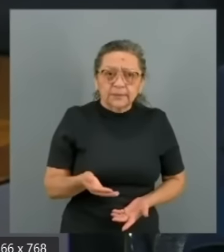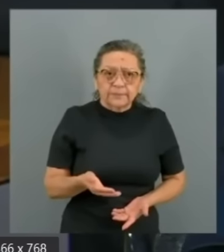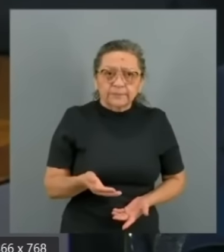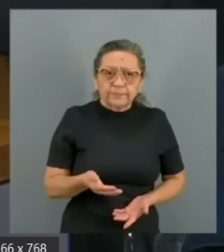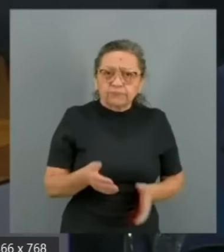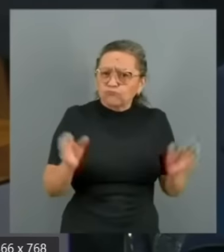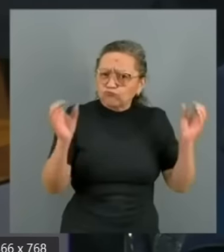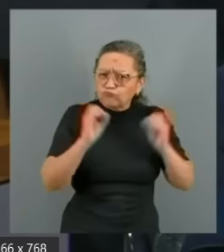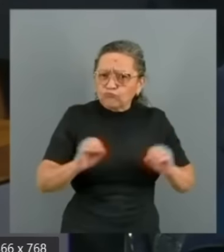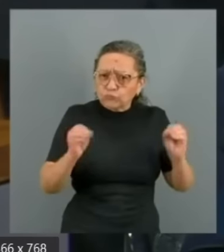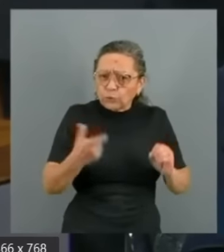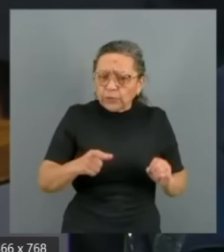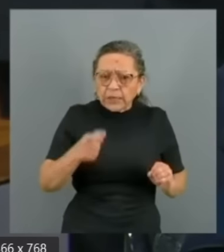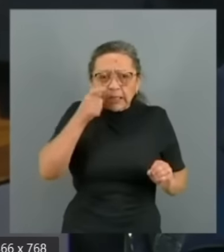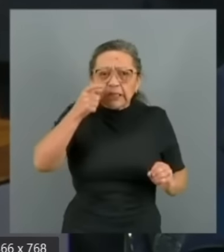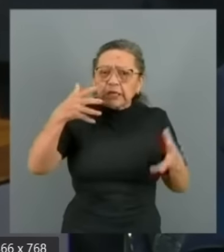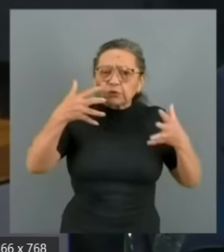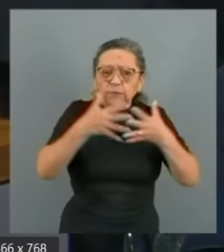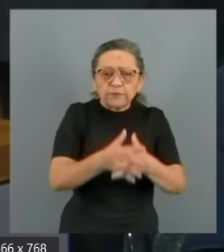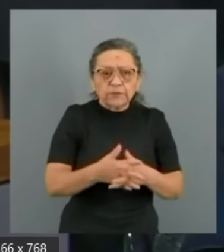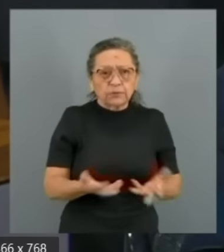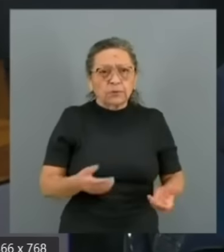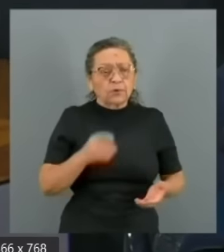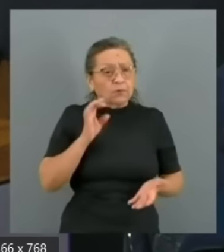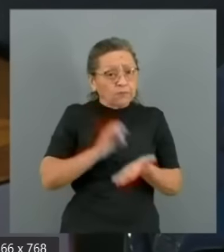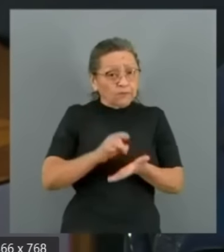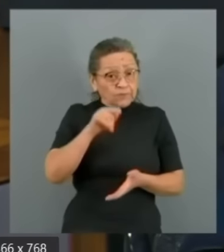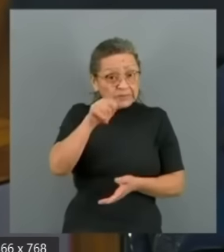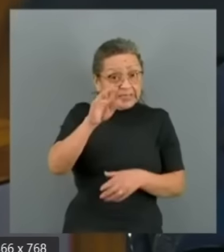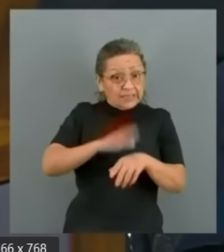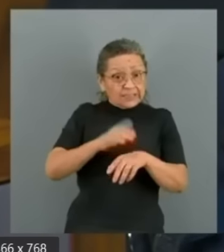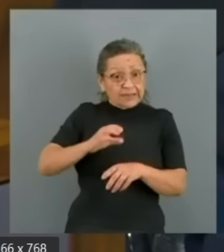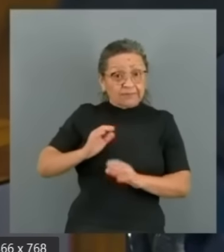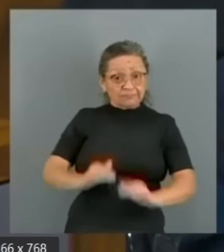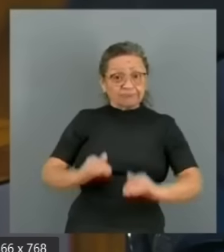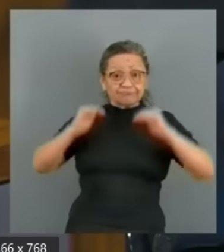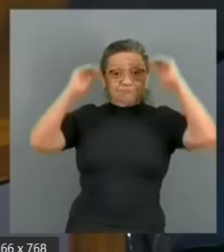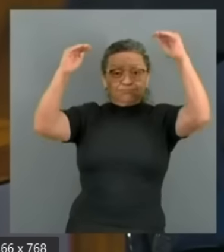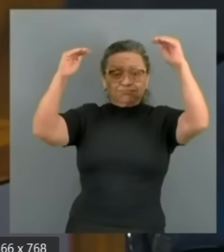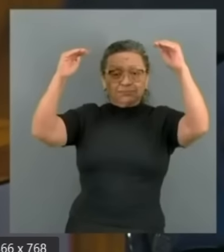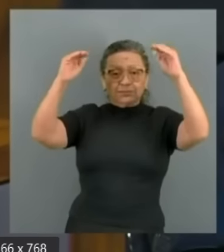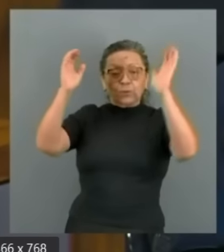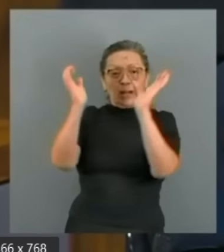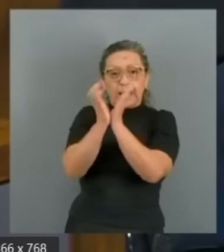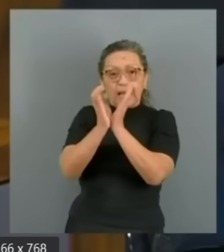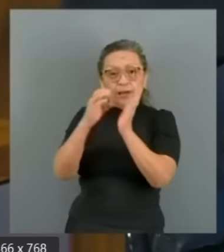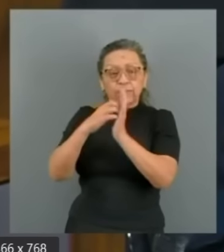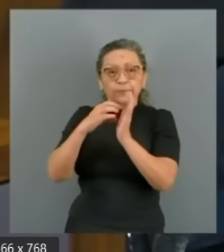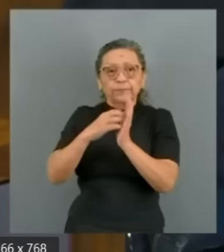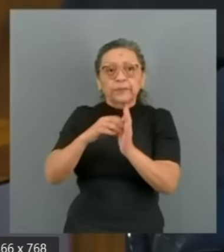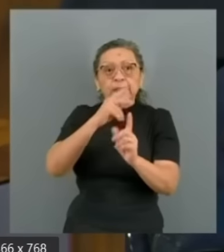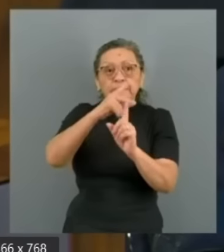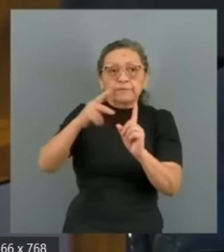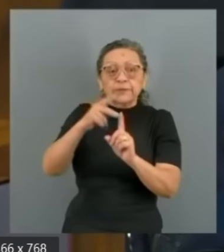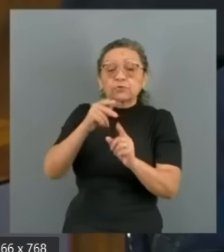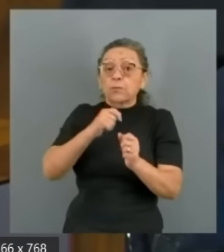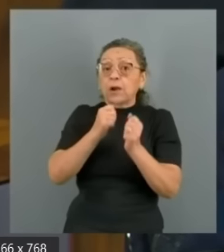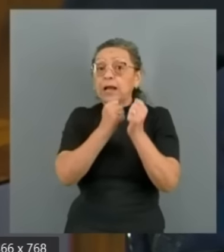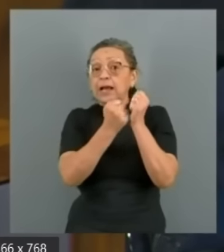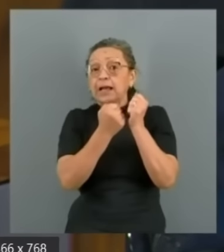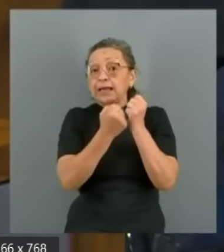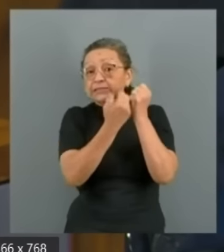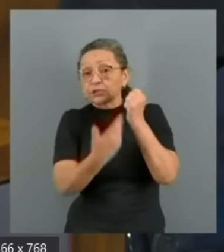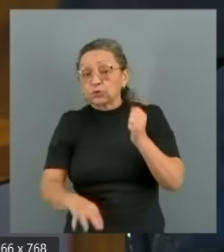não há conflito de interesse o fato de que o senhor, que estava na alta cúpula da Previdência, como assessor jurídico